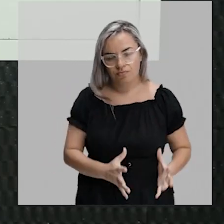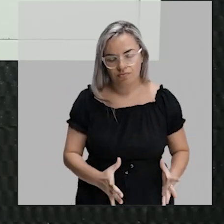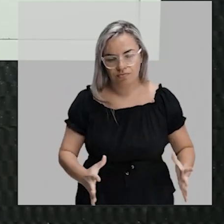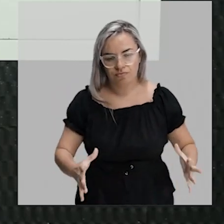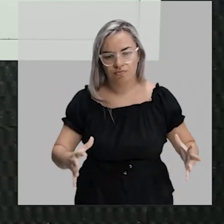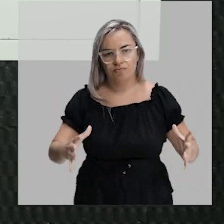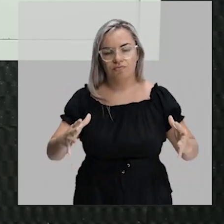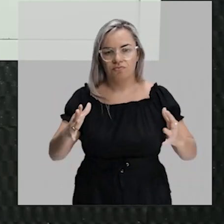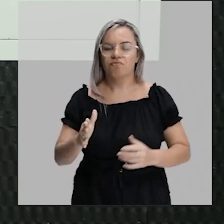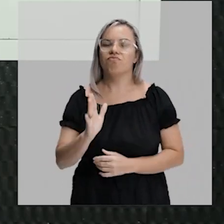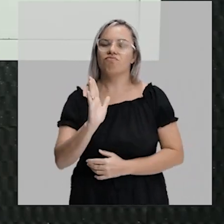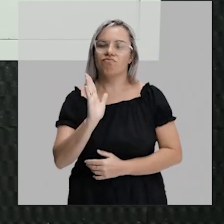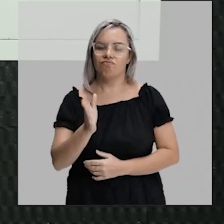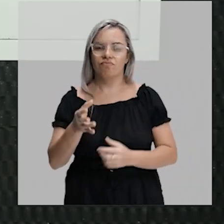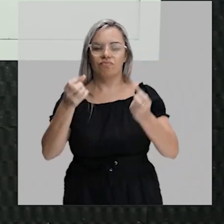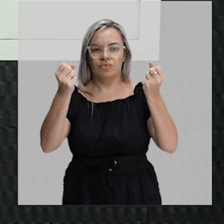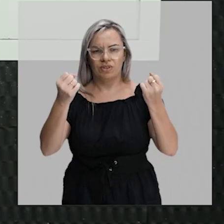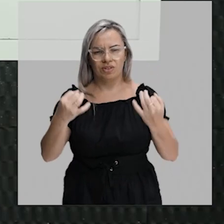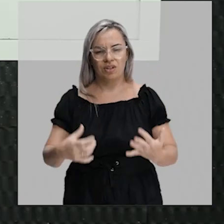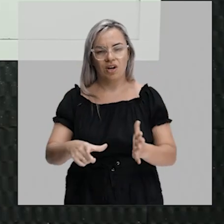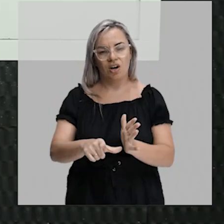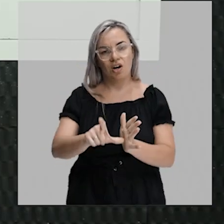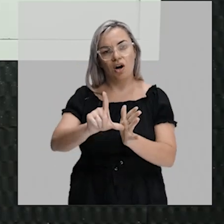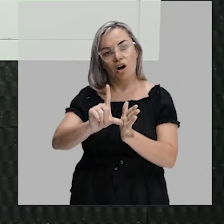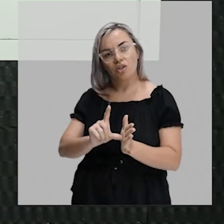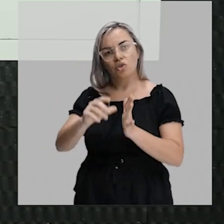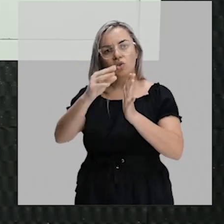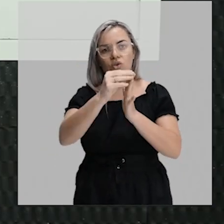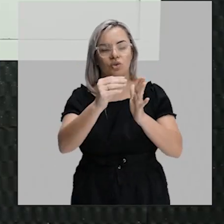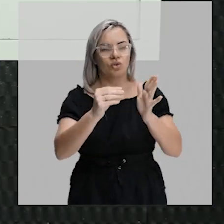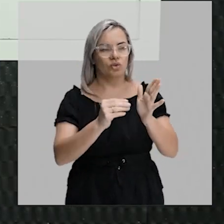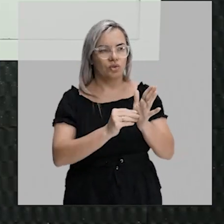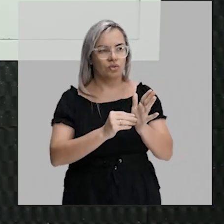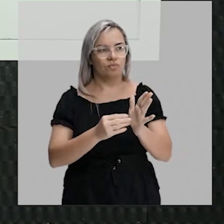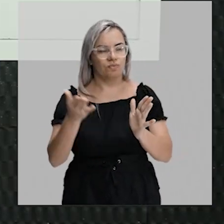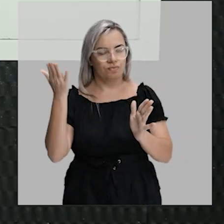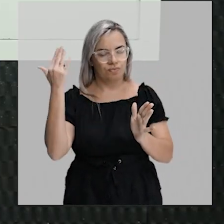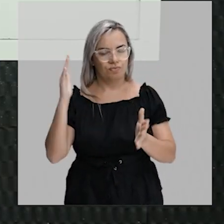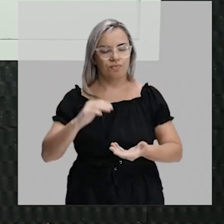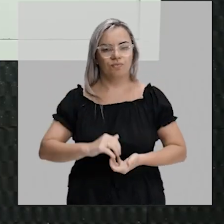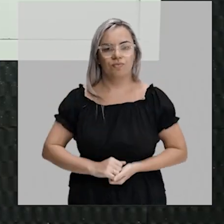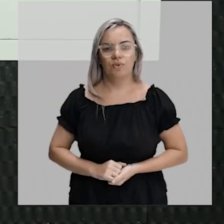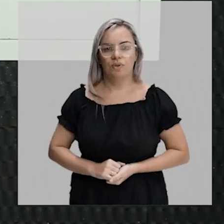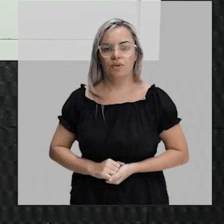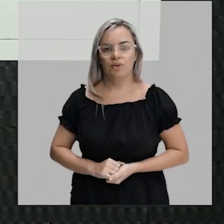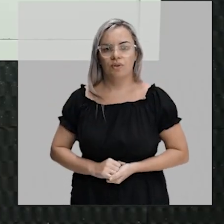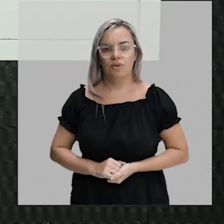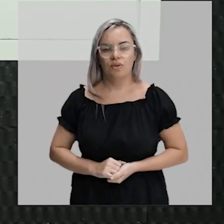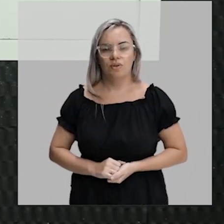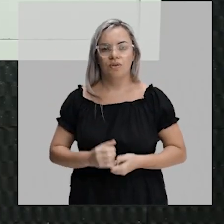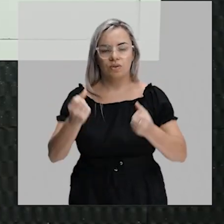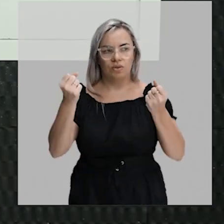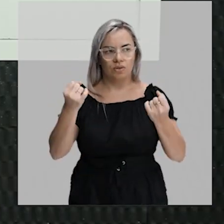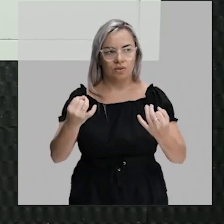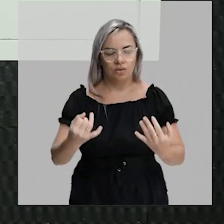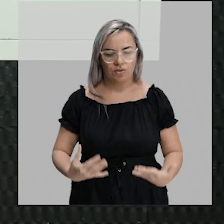falamos na aula passada, Então na aula passada nós falamos sobre